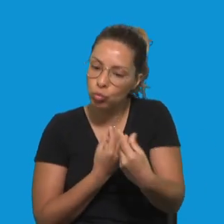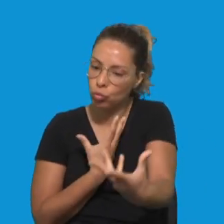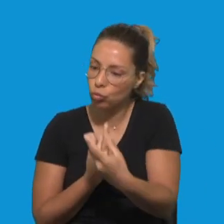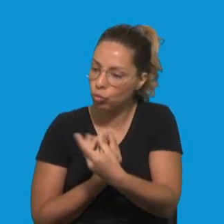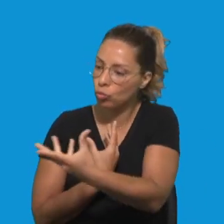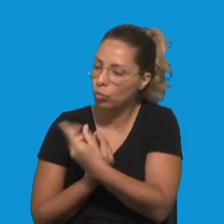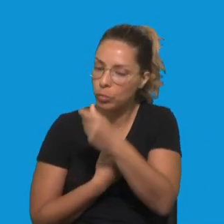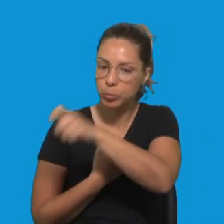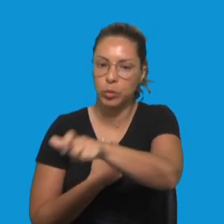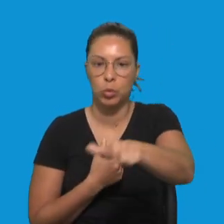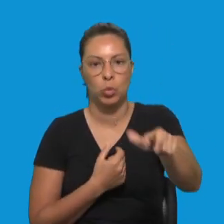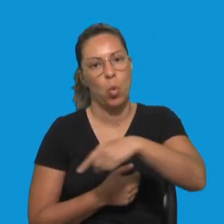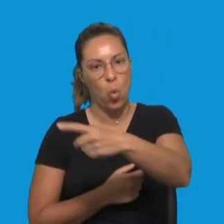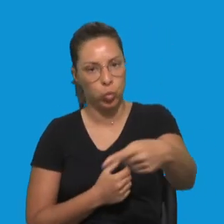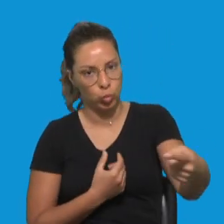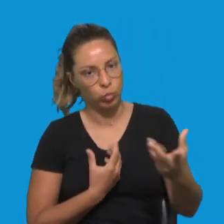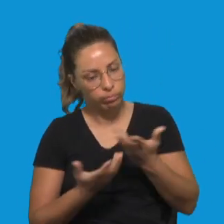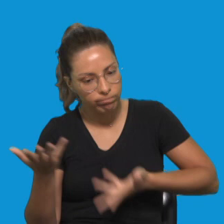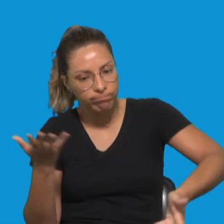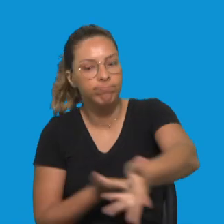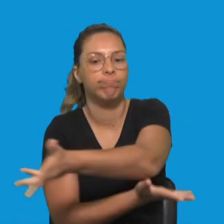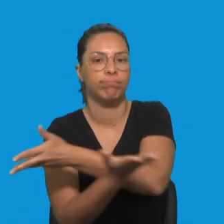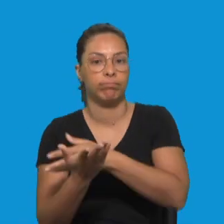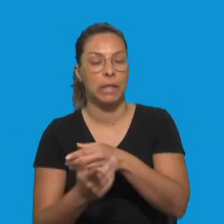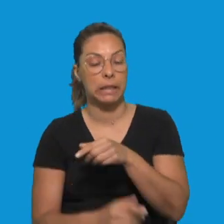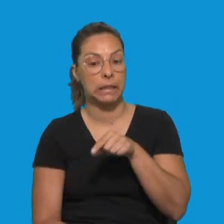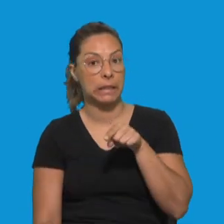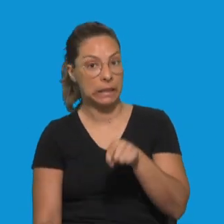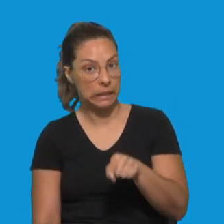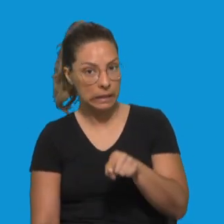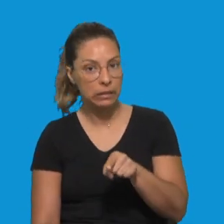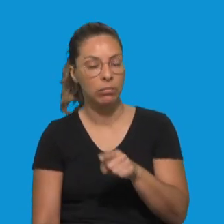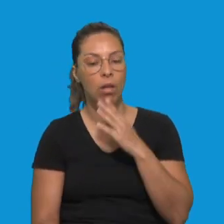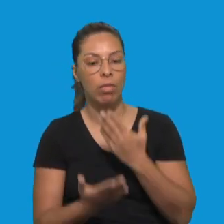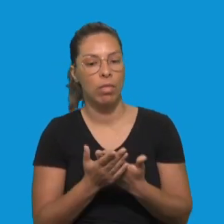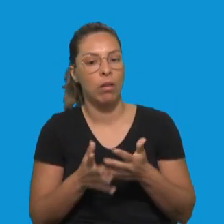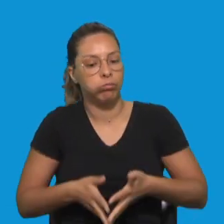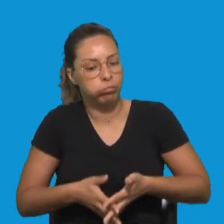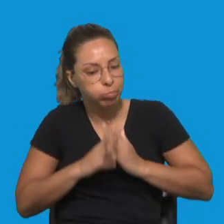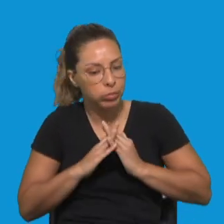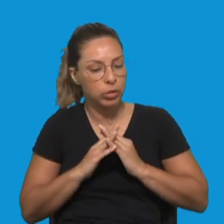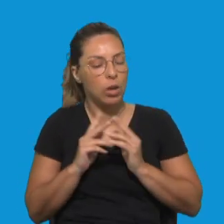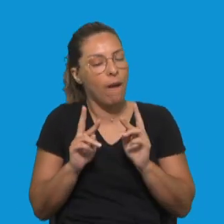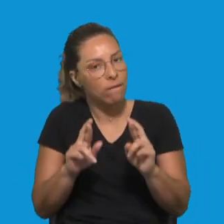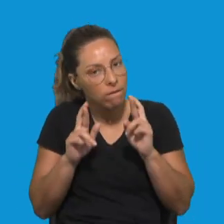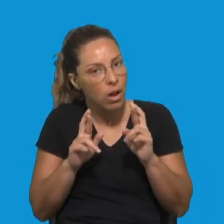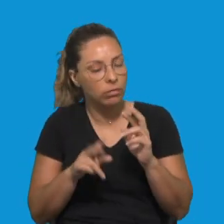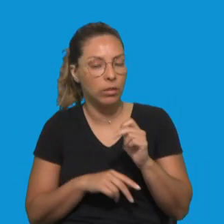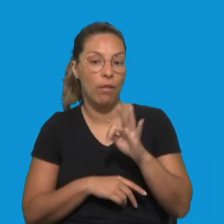comunidade. E isso fortalece a esperança e fortalece a